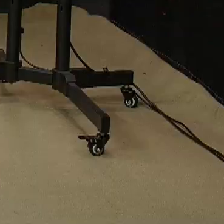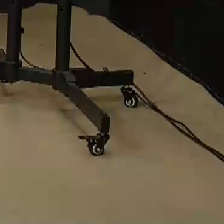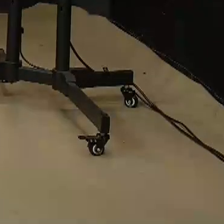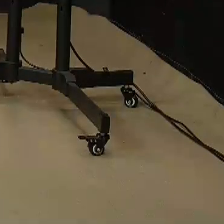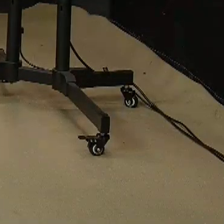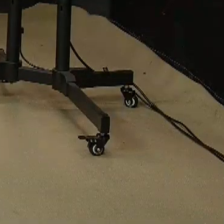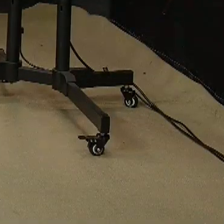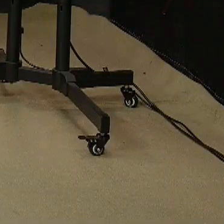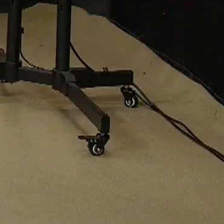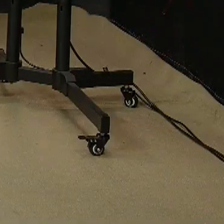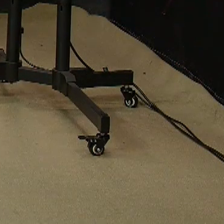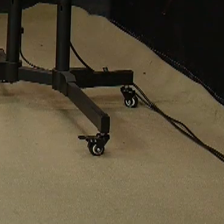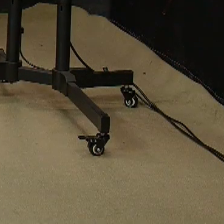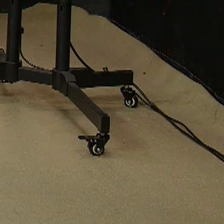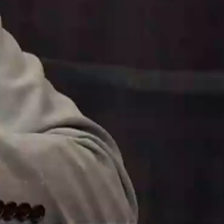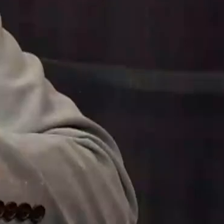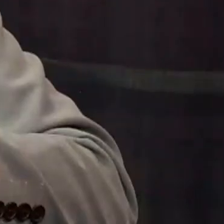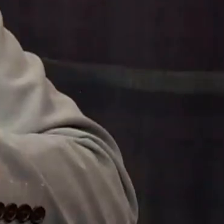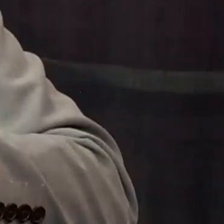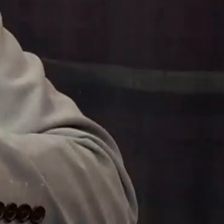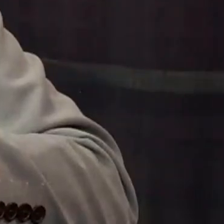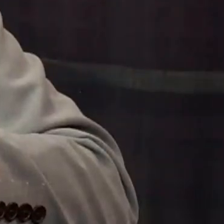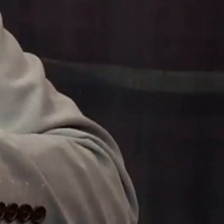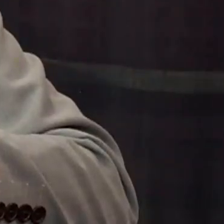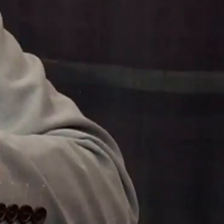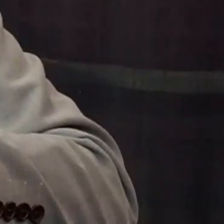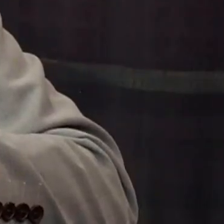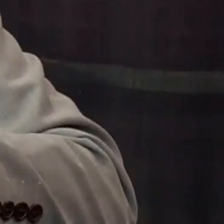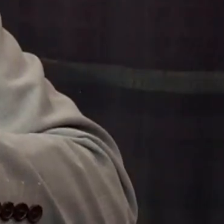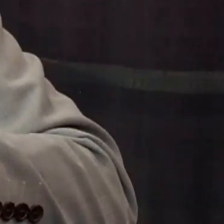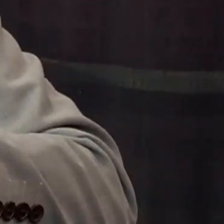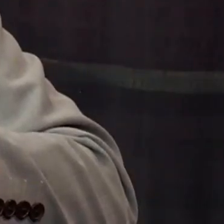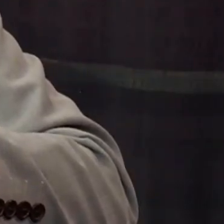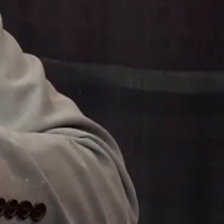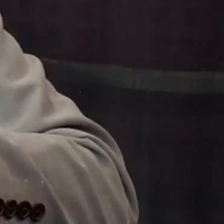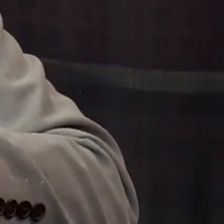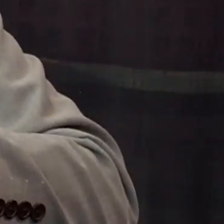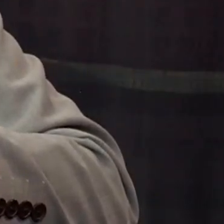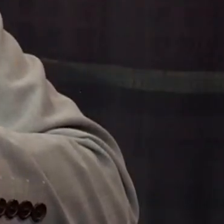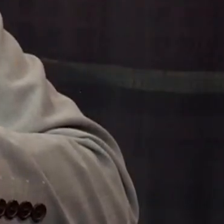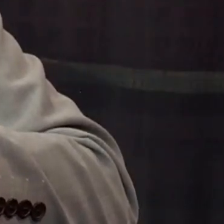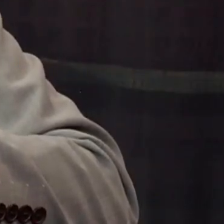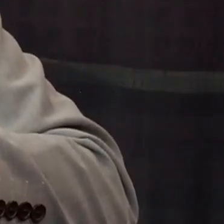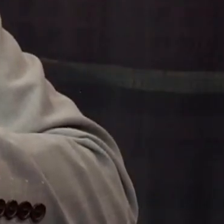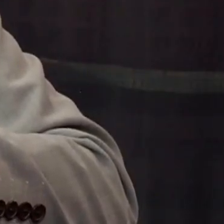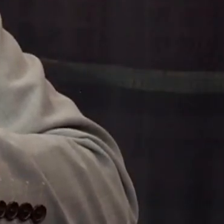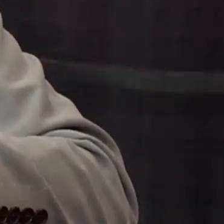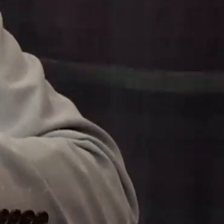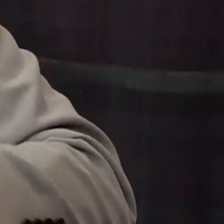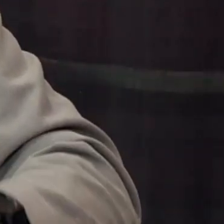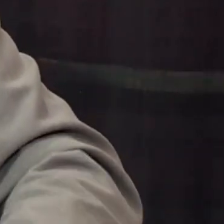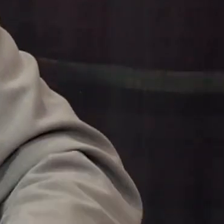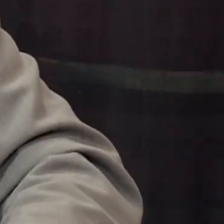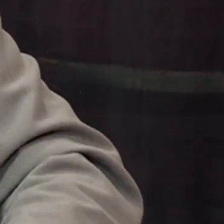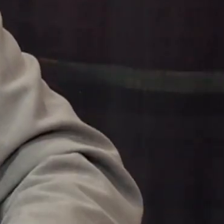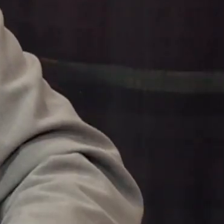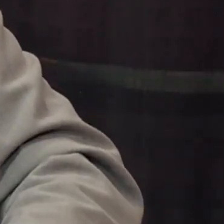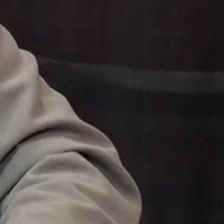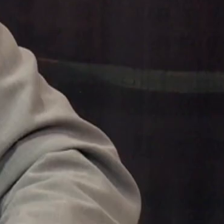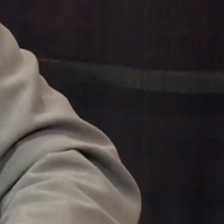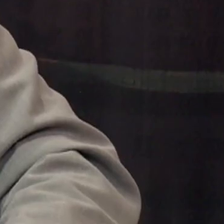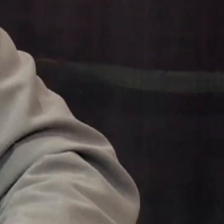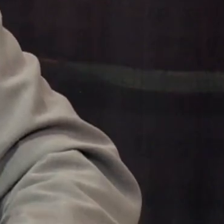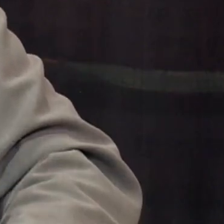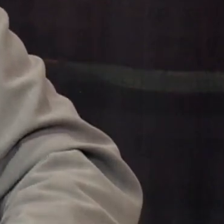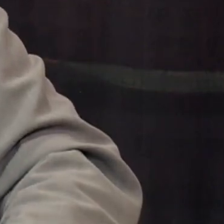etc. Talvez aquela pessoa que se autoanula é aquela pessoa que quando recebe uma ligação do chefe meia-noite num dia aleatório, atende e sente que tem que fazer. Não